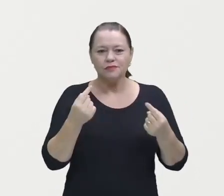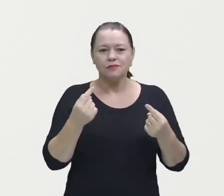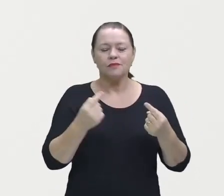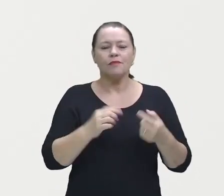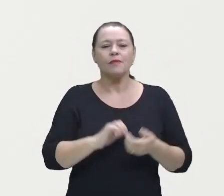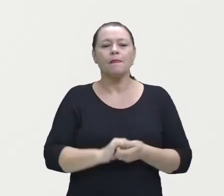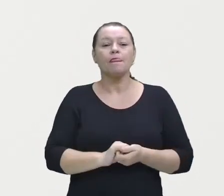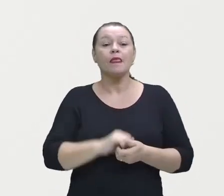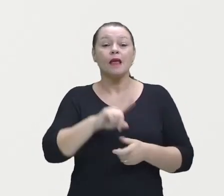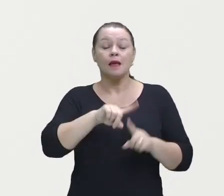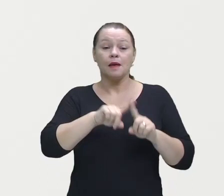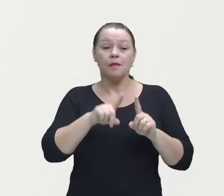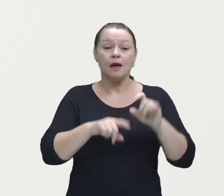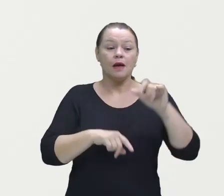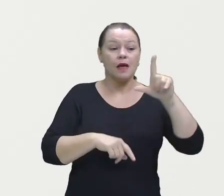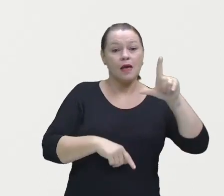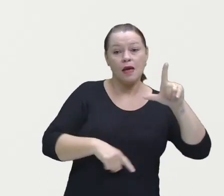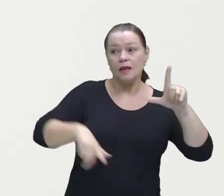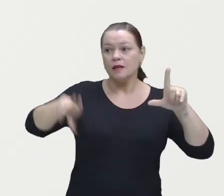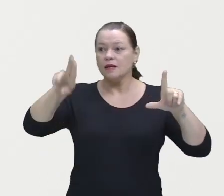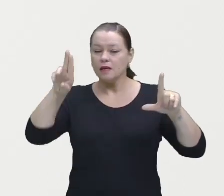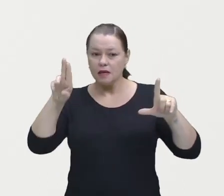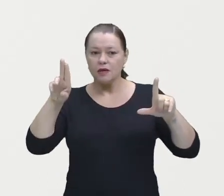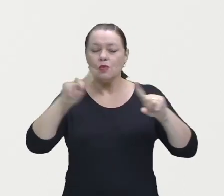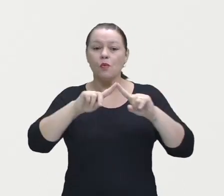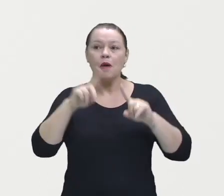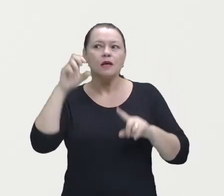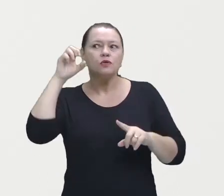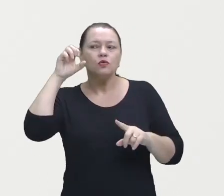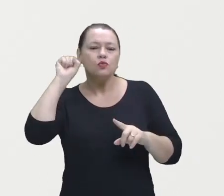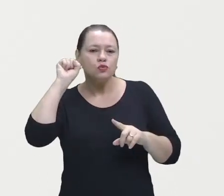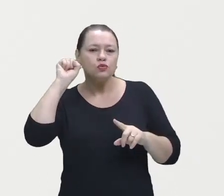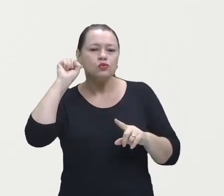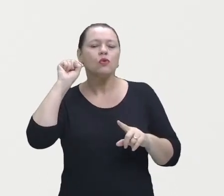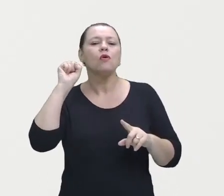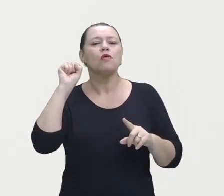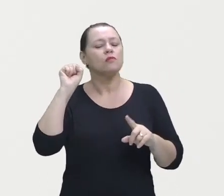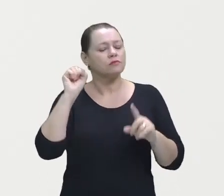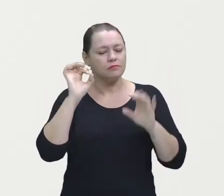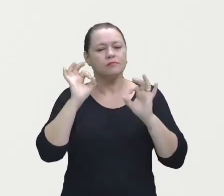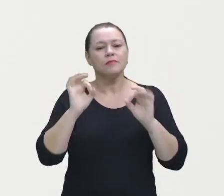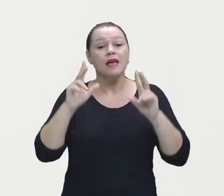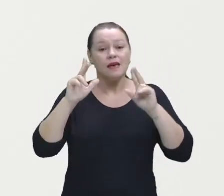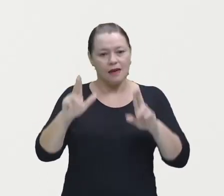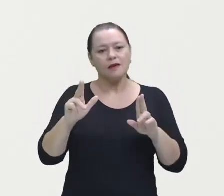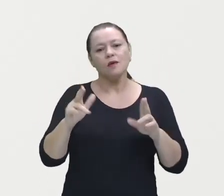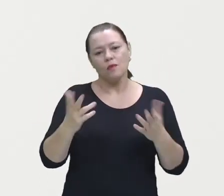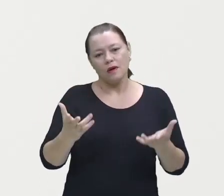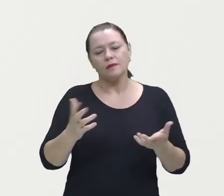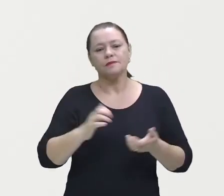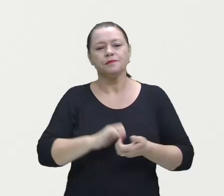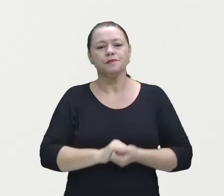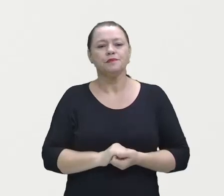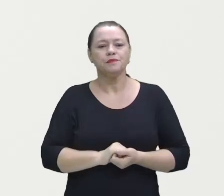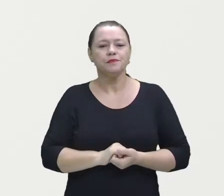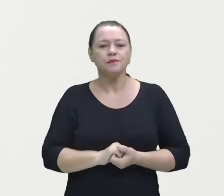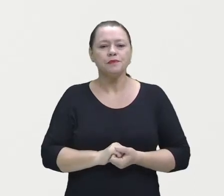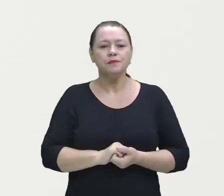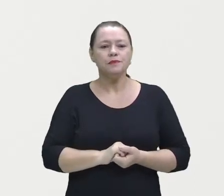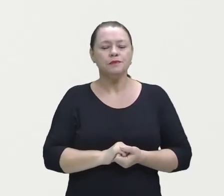caiu, que tem o mesmo som final, mesmo sendo escrito com letrinhas